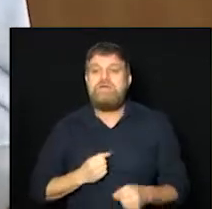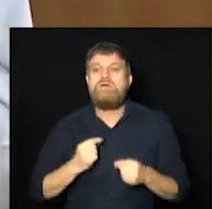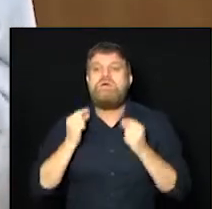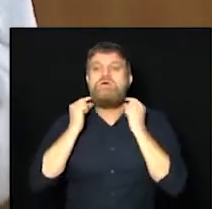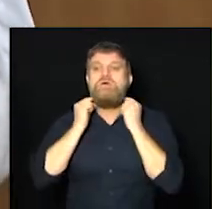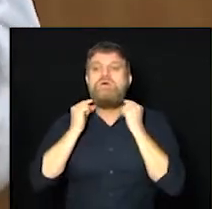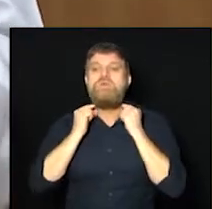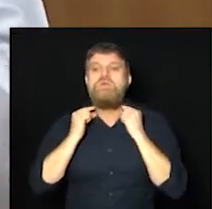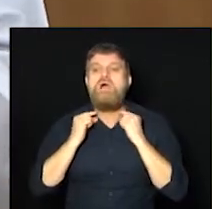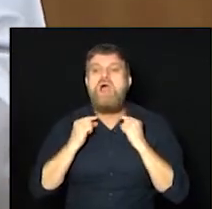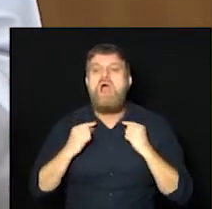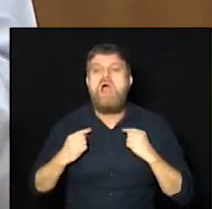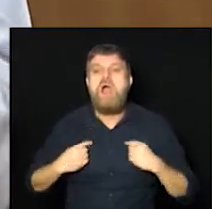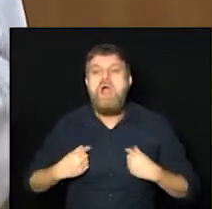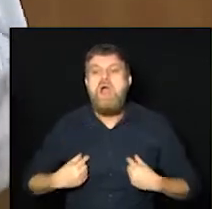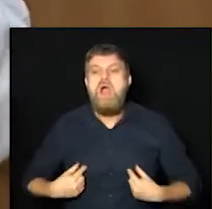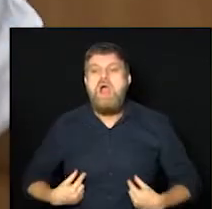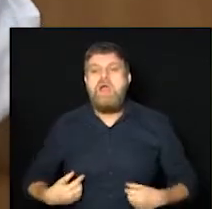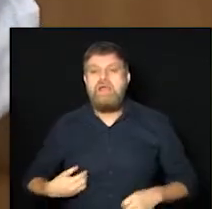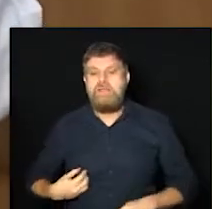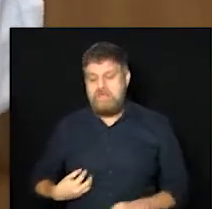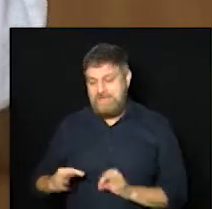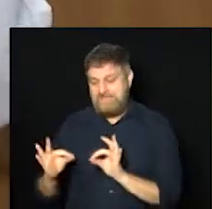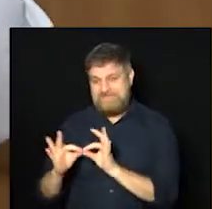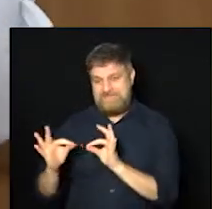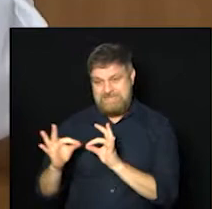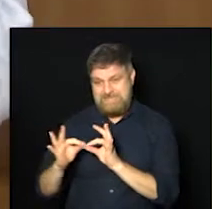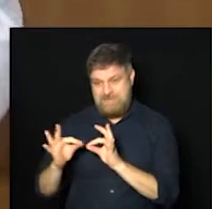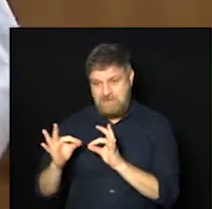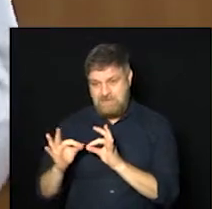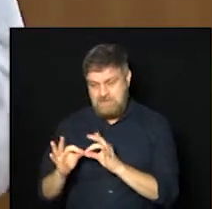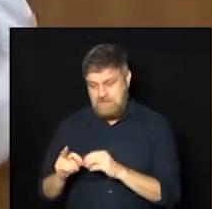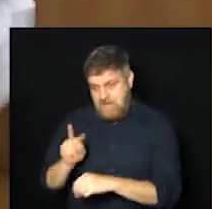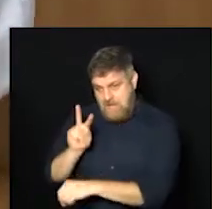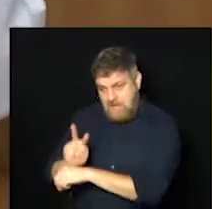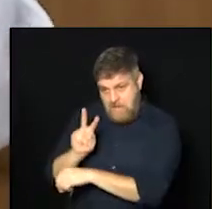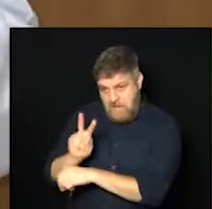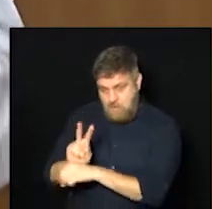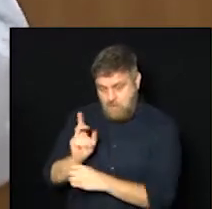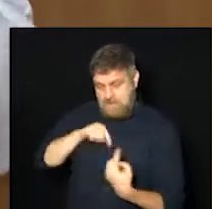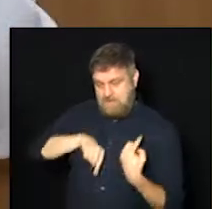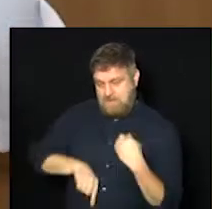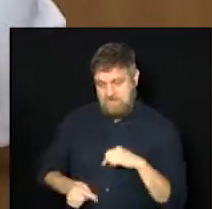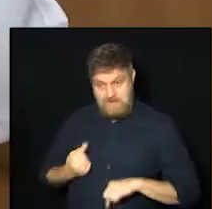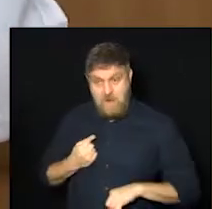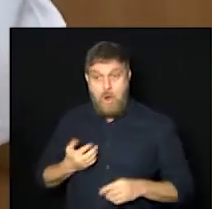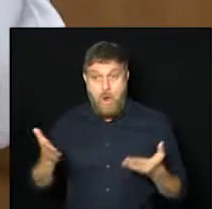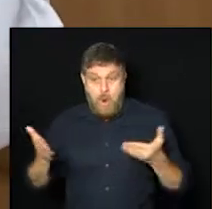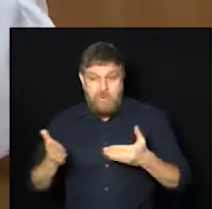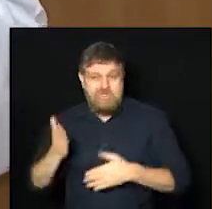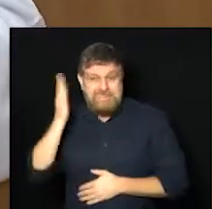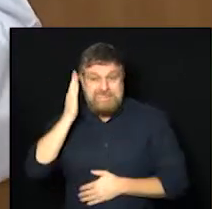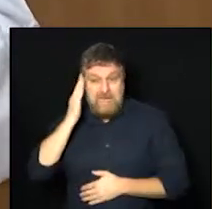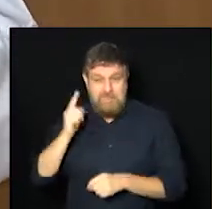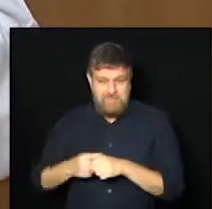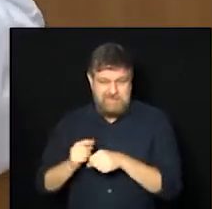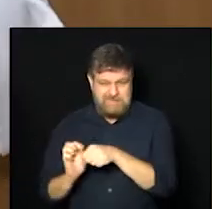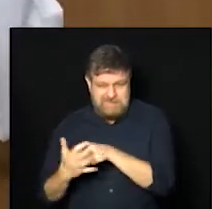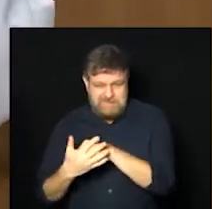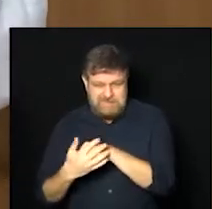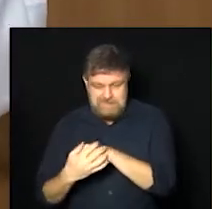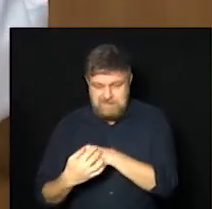depositadas as células do sistema de defesa. As células T, que hoje está em moda por causa da pandemia, e as células